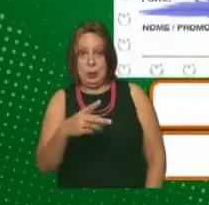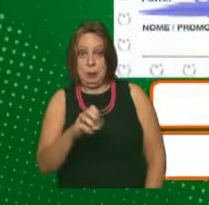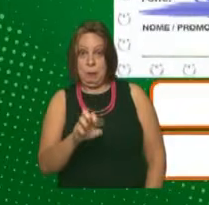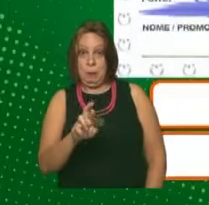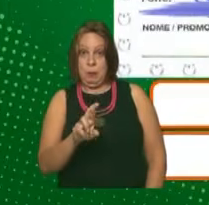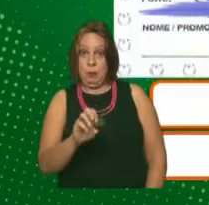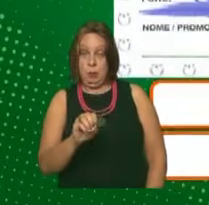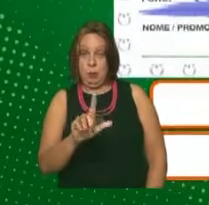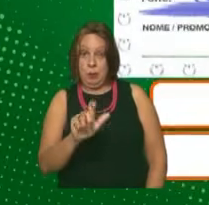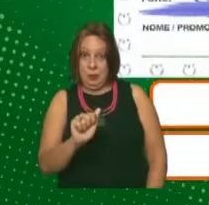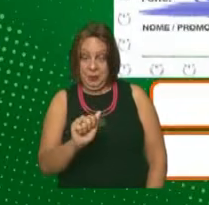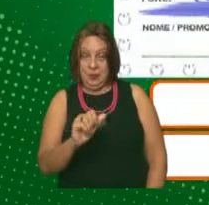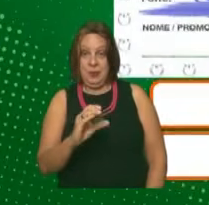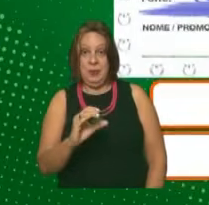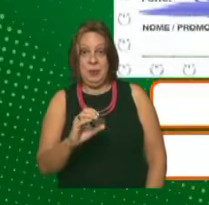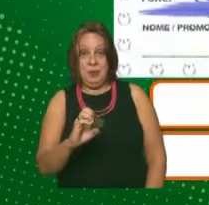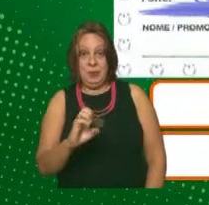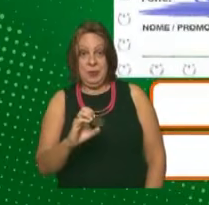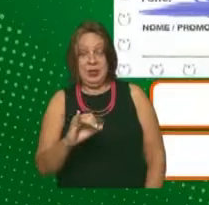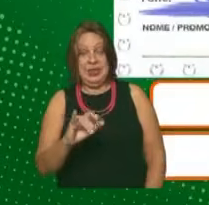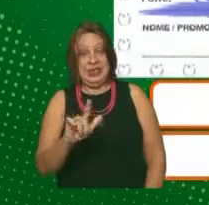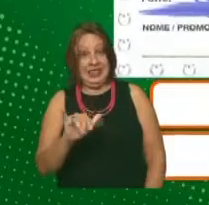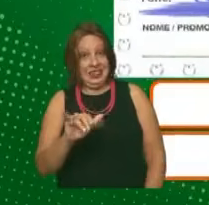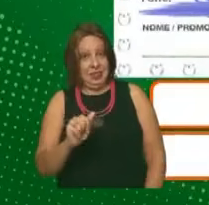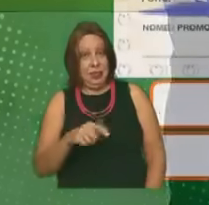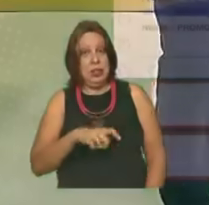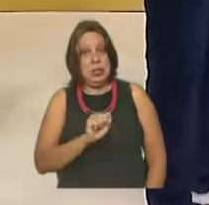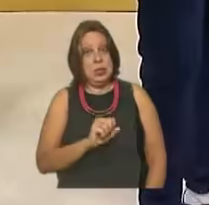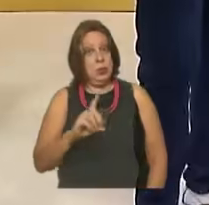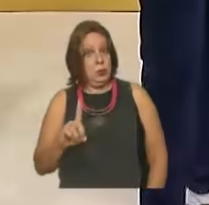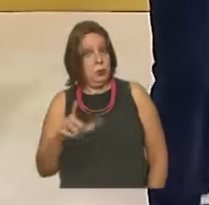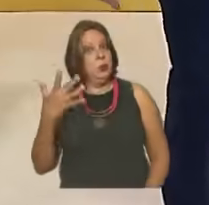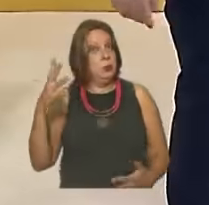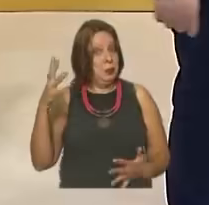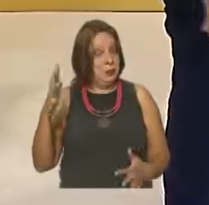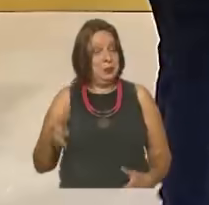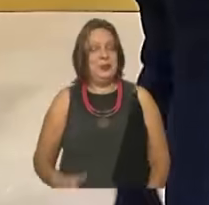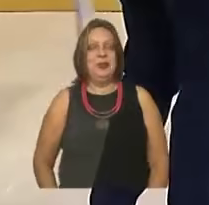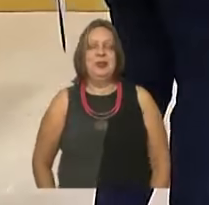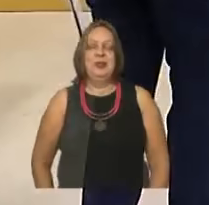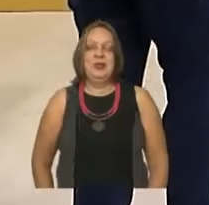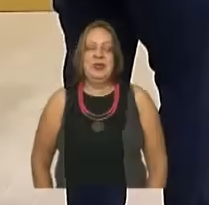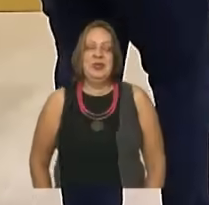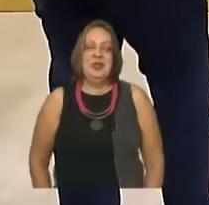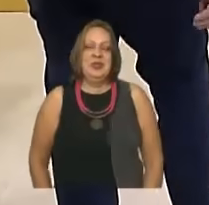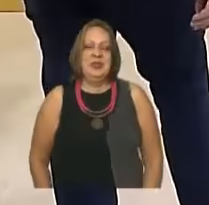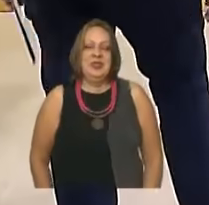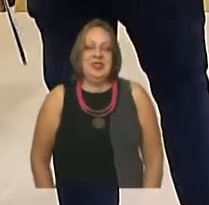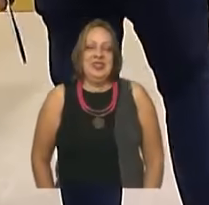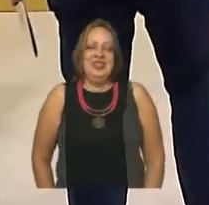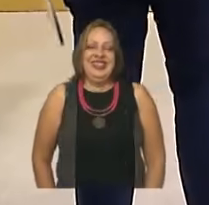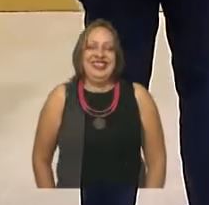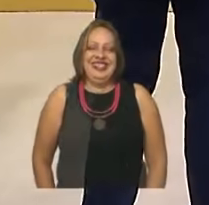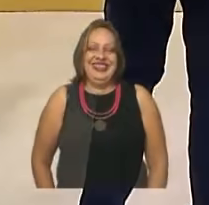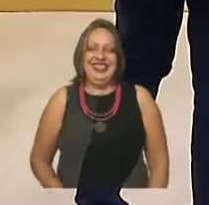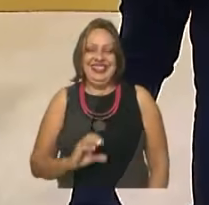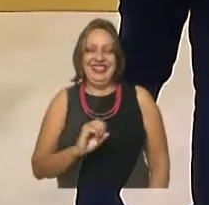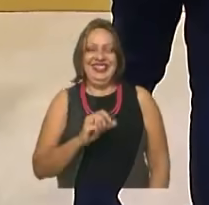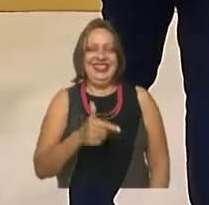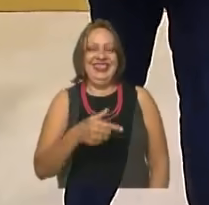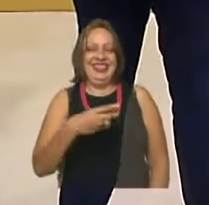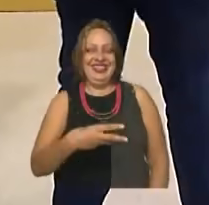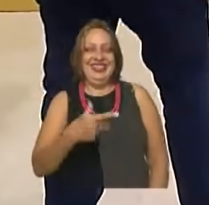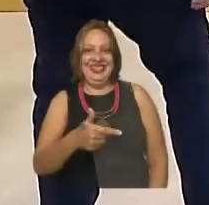Pérola. Pérola Cecília, isso aí. Banca da Índia do Santos Dumont, parabéns. E aí, quem será que vai levar agora? Mais um Gira Sergipe, R$500,